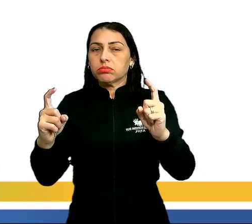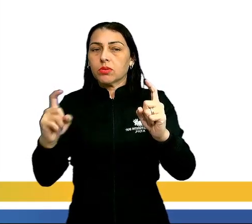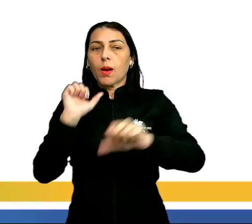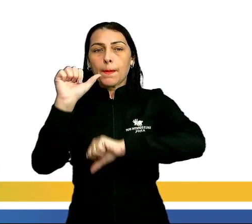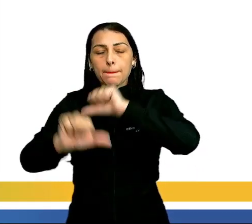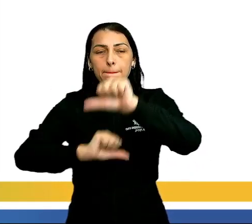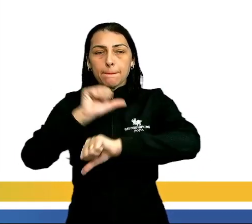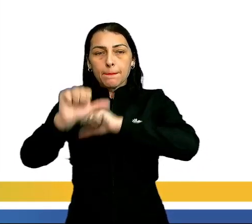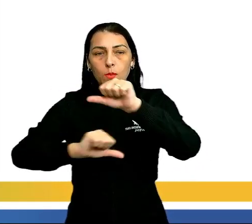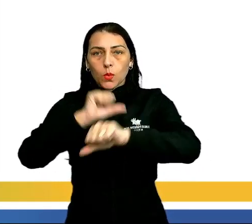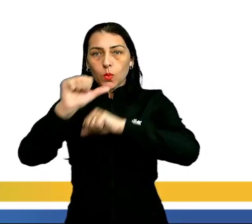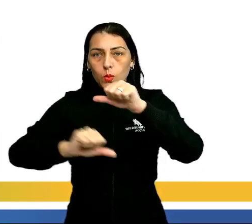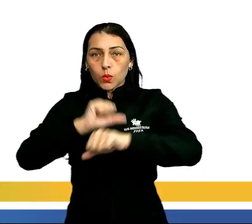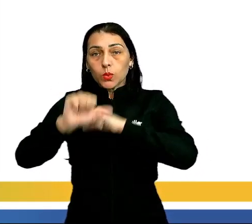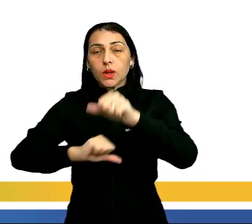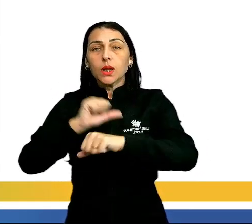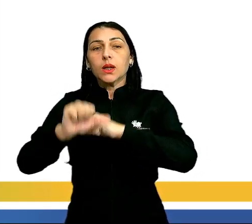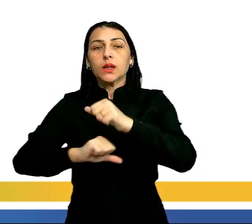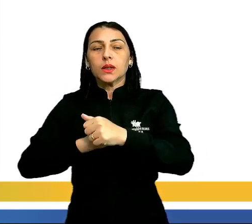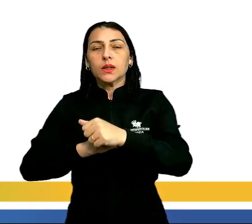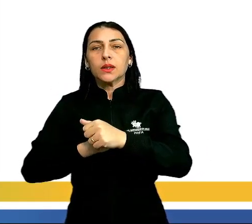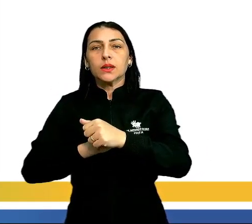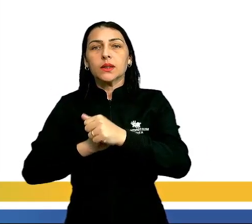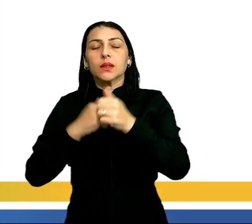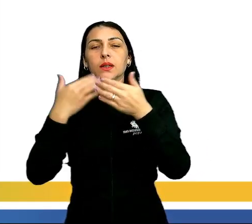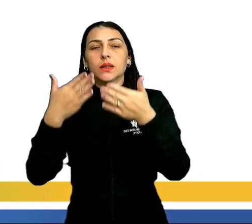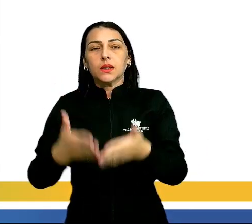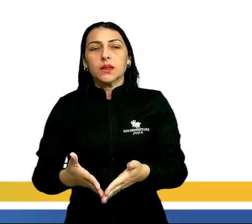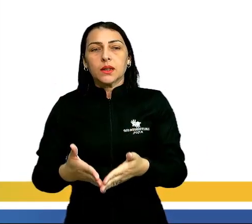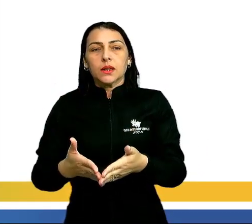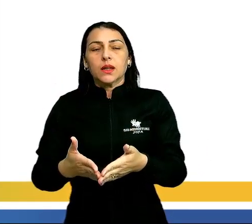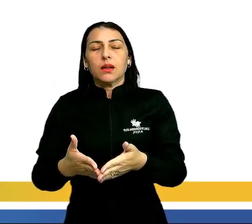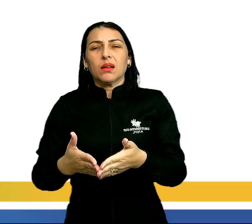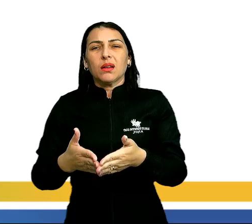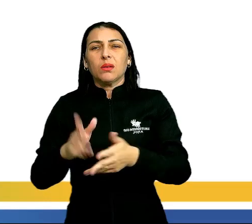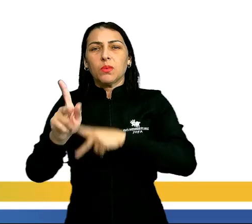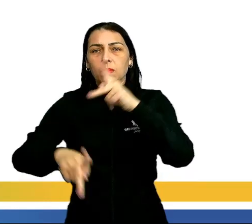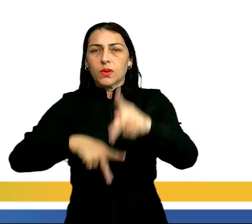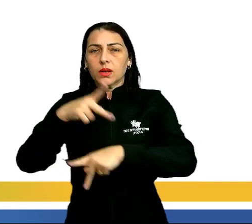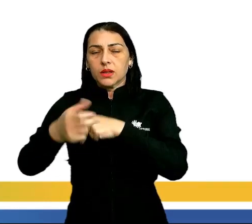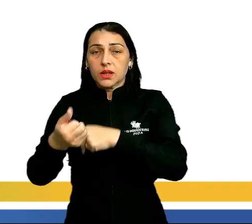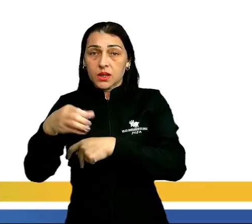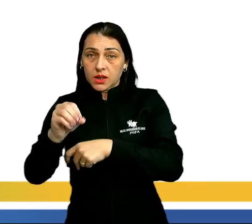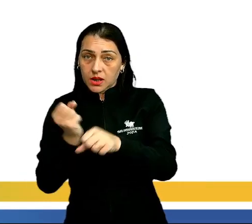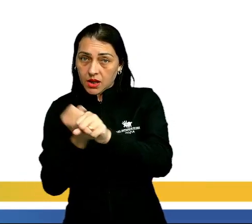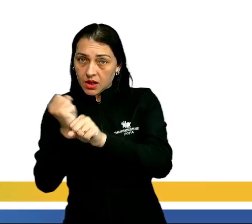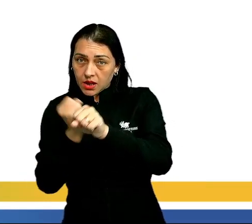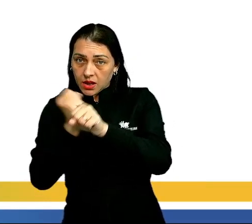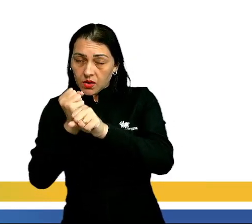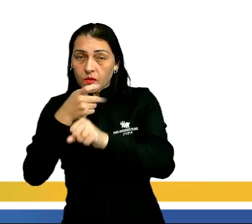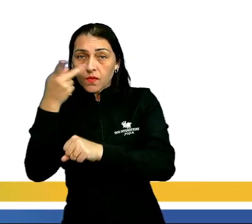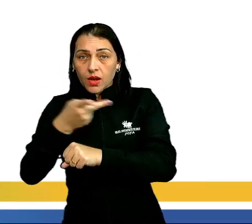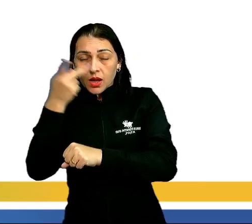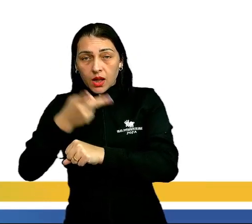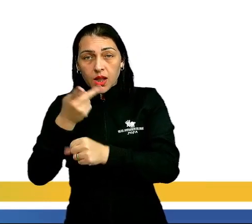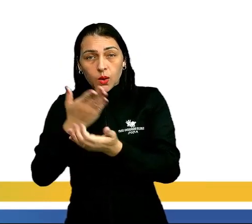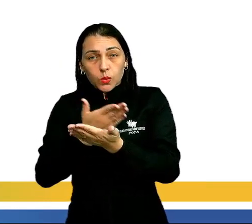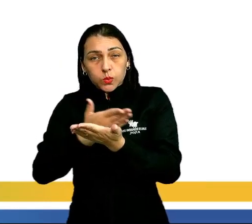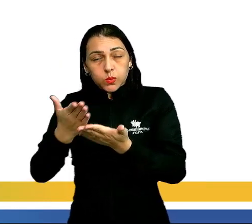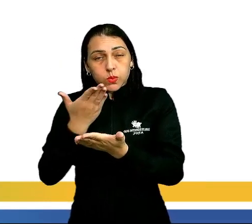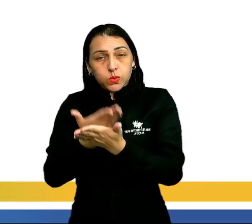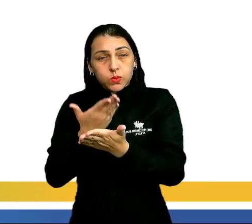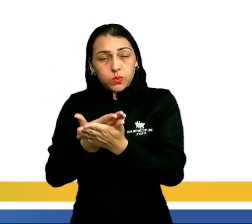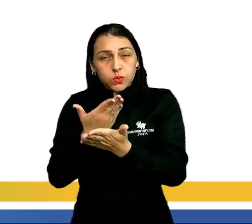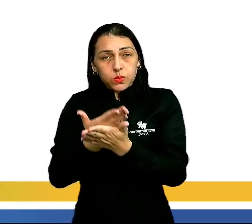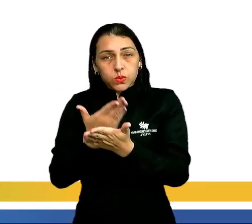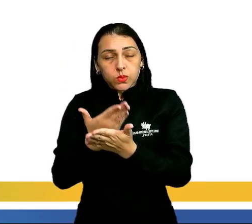uma mudança na expectativa de vida quando chegamos aqui nessa população de 60 anos ou mais. Por isso que eu falei no início da aula